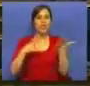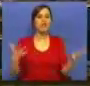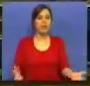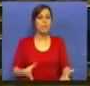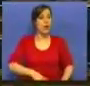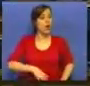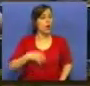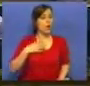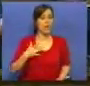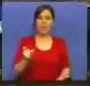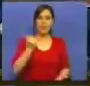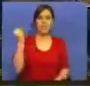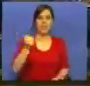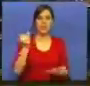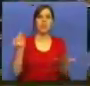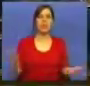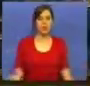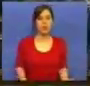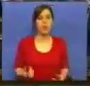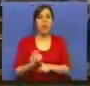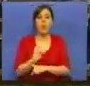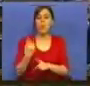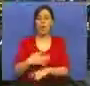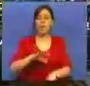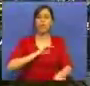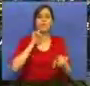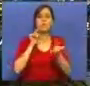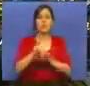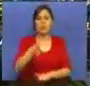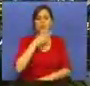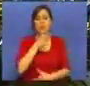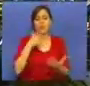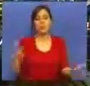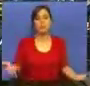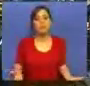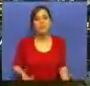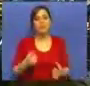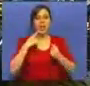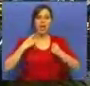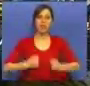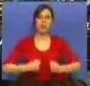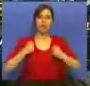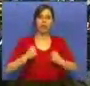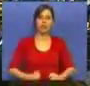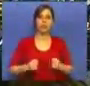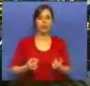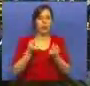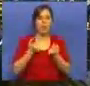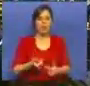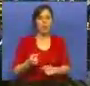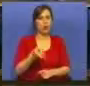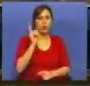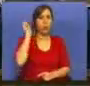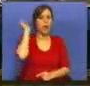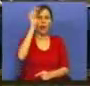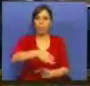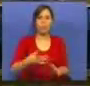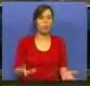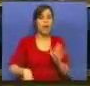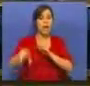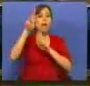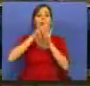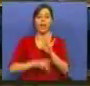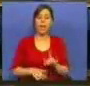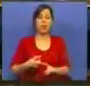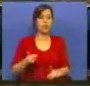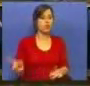da confiança nas instituições. O resto, senhoras e senhores deputados, é uma resistência pouco republicana a regras